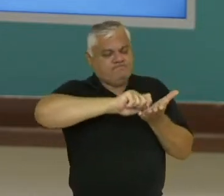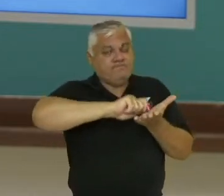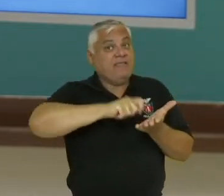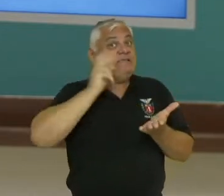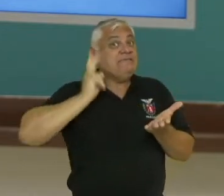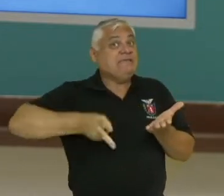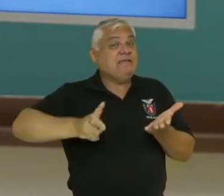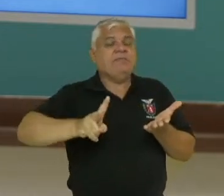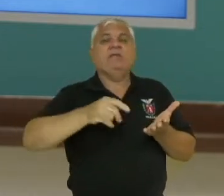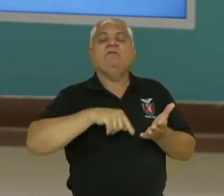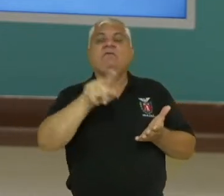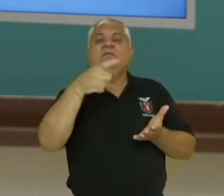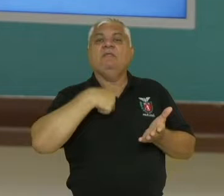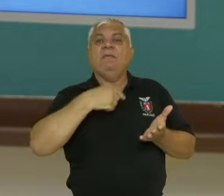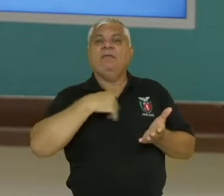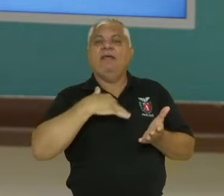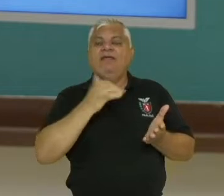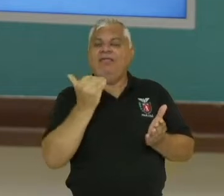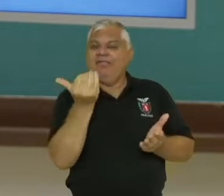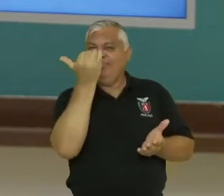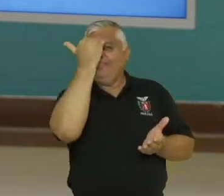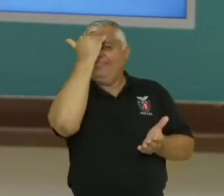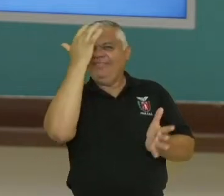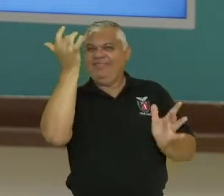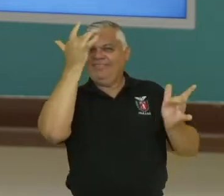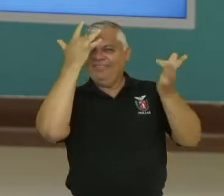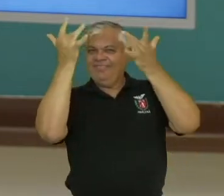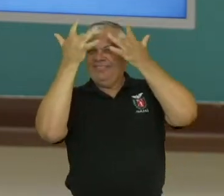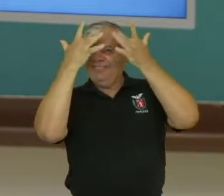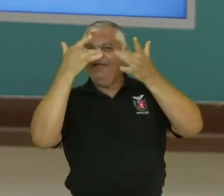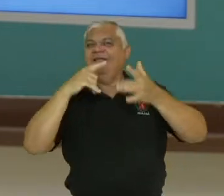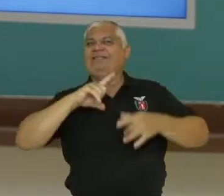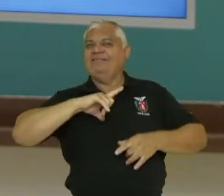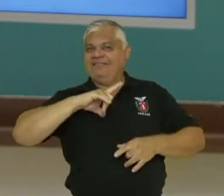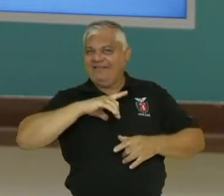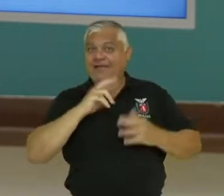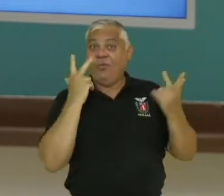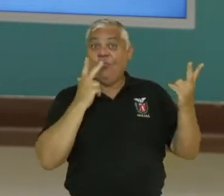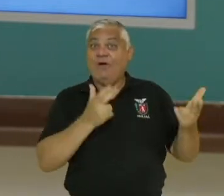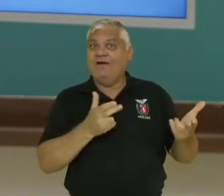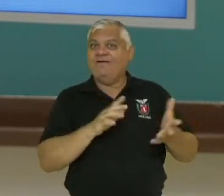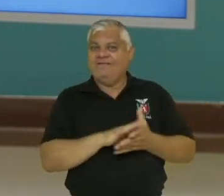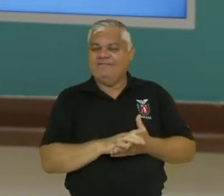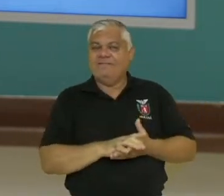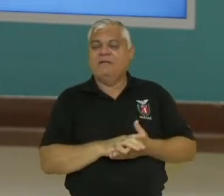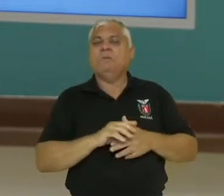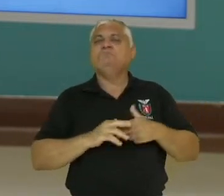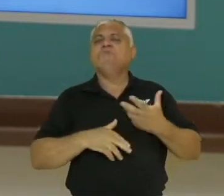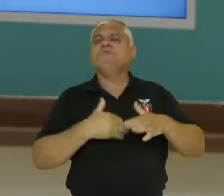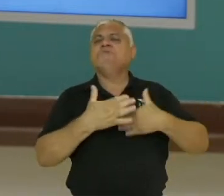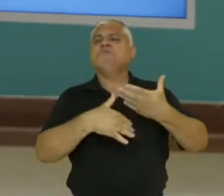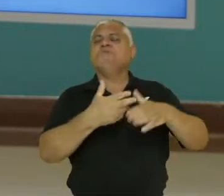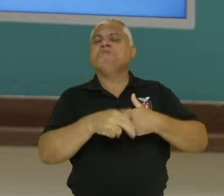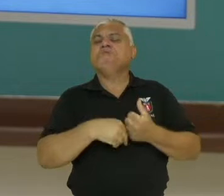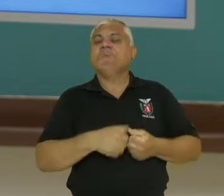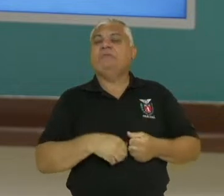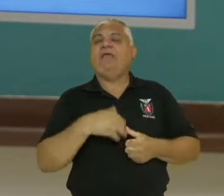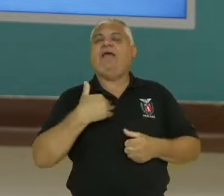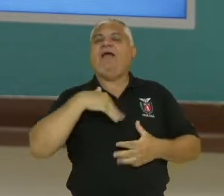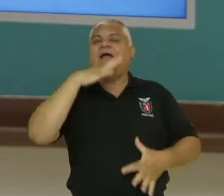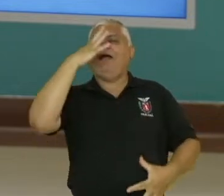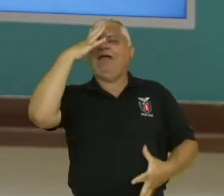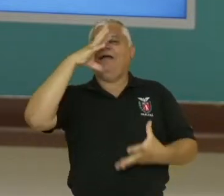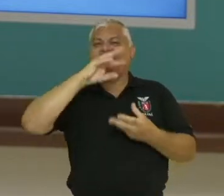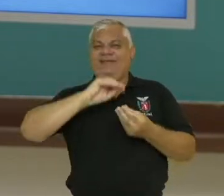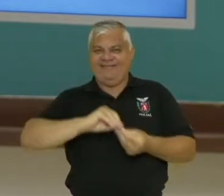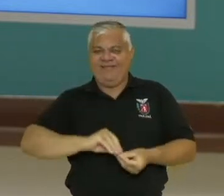registra, você também está guardando na sua cabeça essas palavras. E, consequentemente, você vai